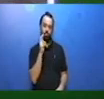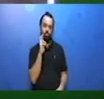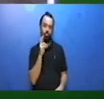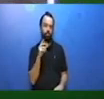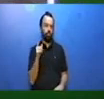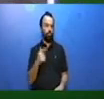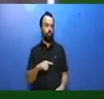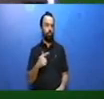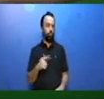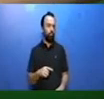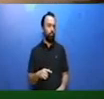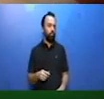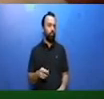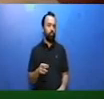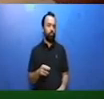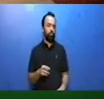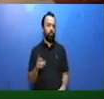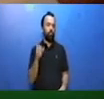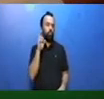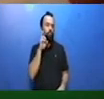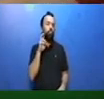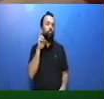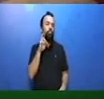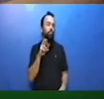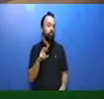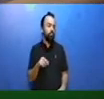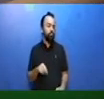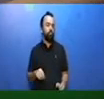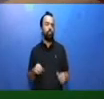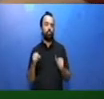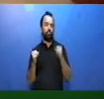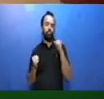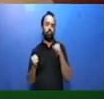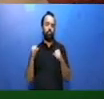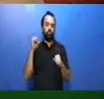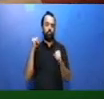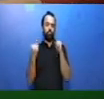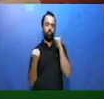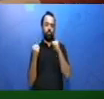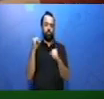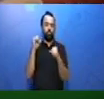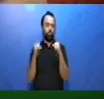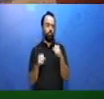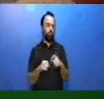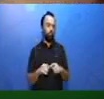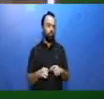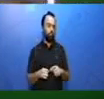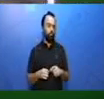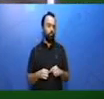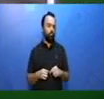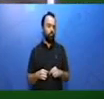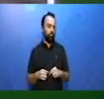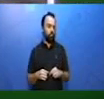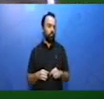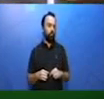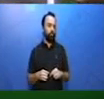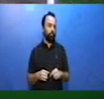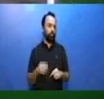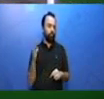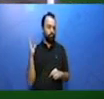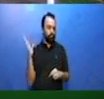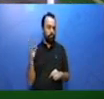aqui, em rosa, os estabelecimentos industriais. Com lápis rosa, estabelecimentos